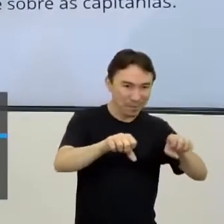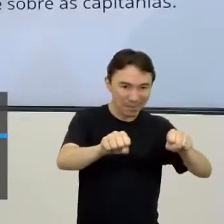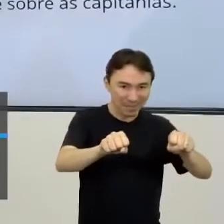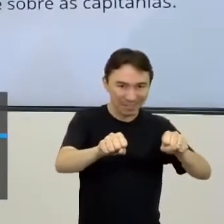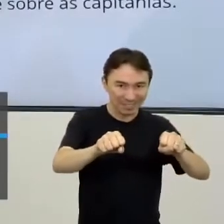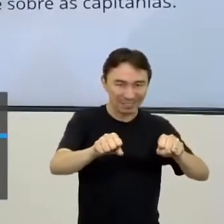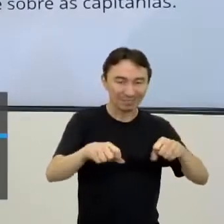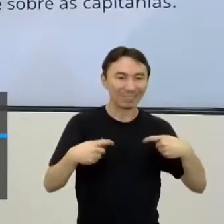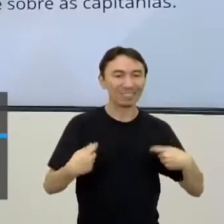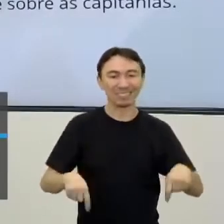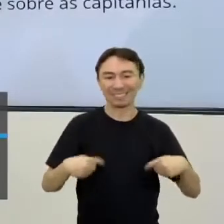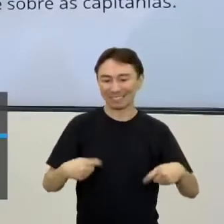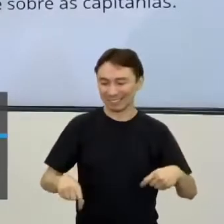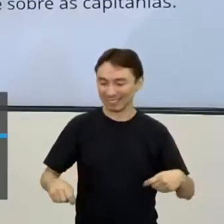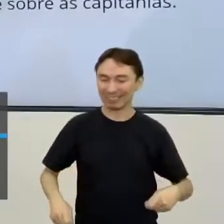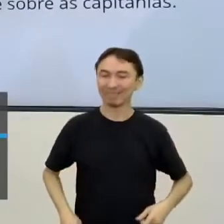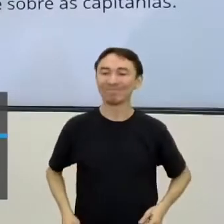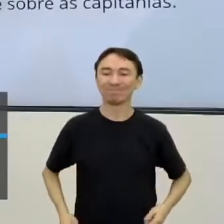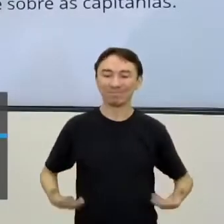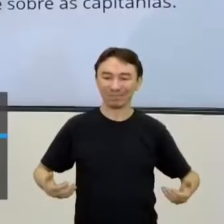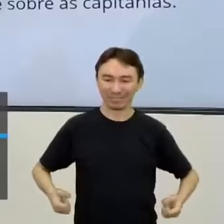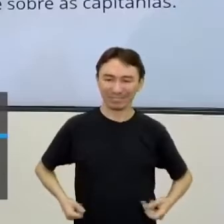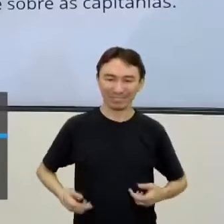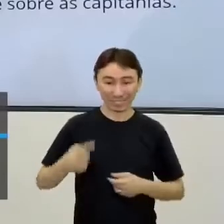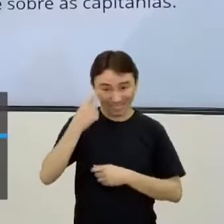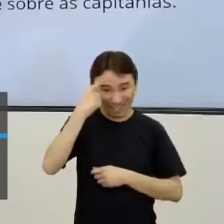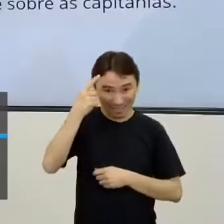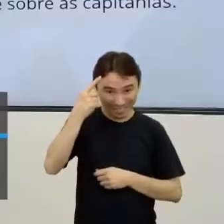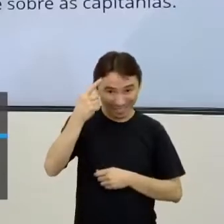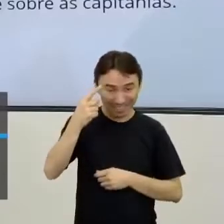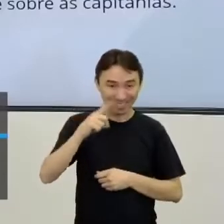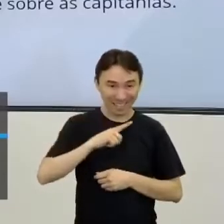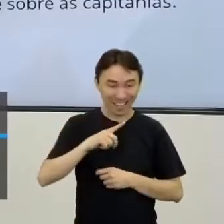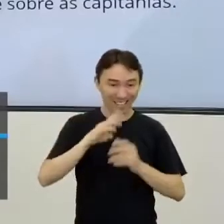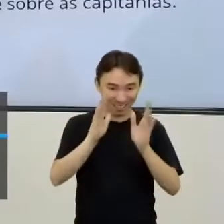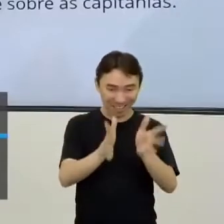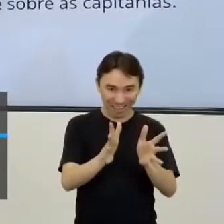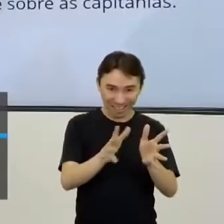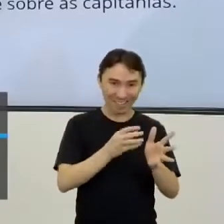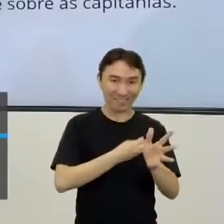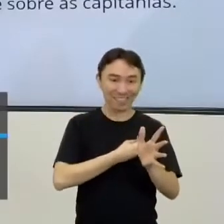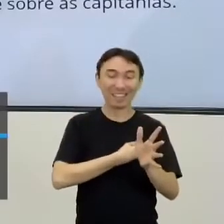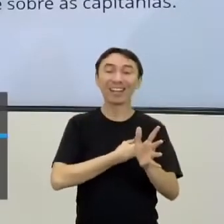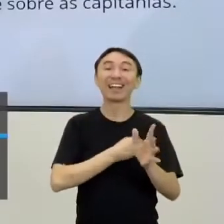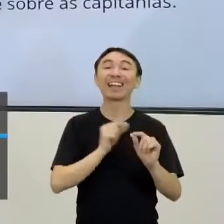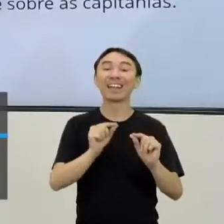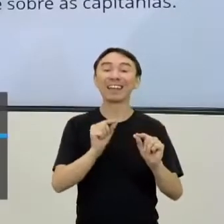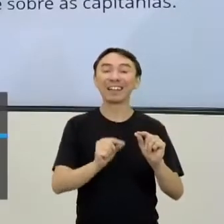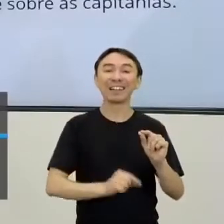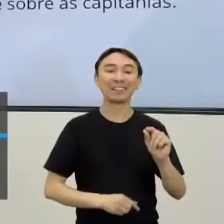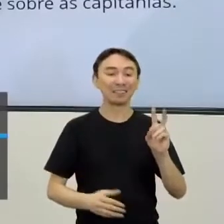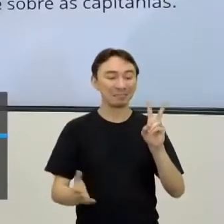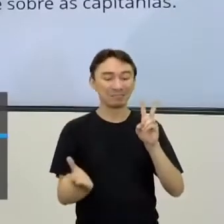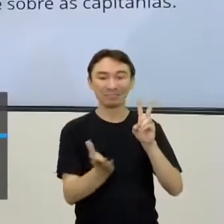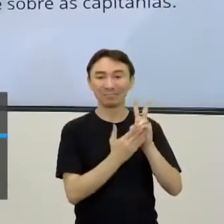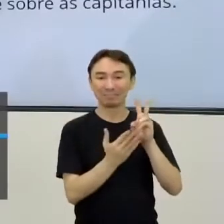pessoas morando nesses territórios, que vocês me responderam os indígenas, os povos indígenas? Eles estavam resistindo. Eles